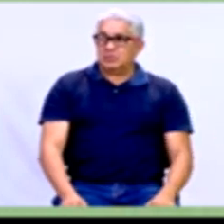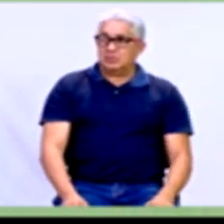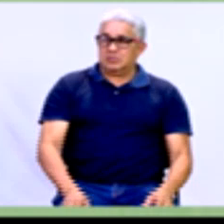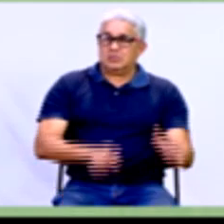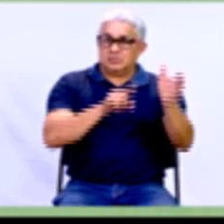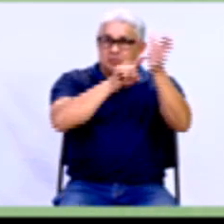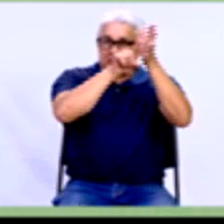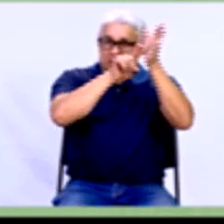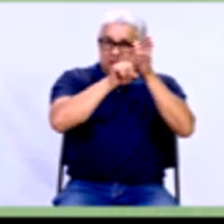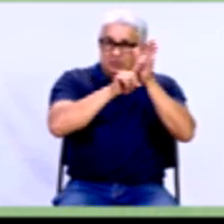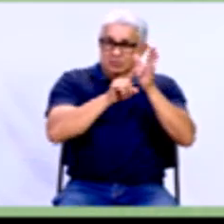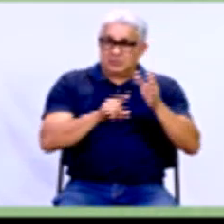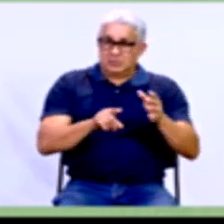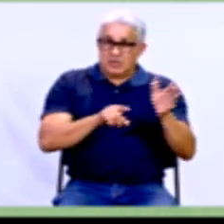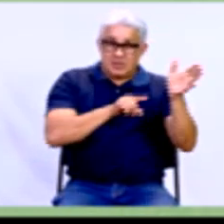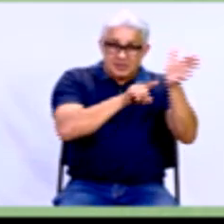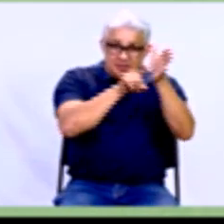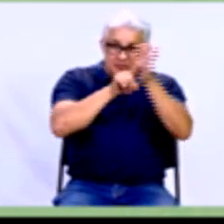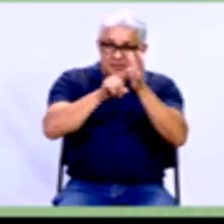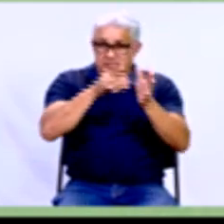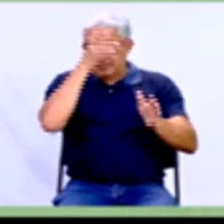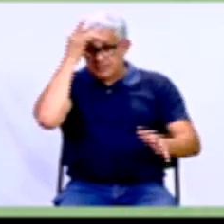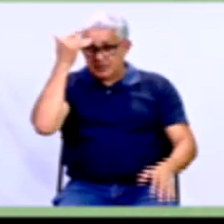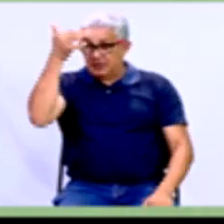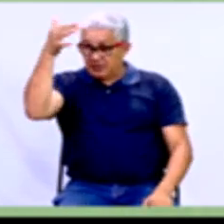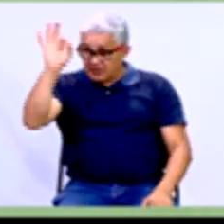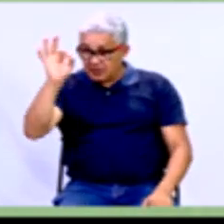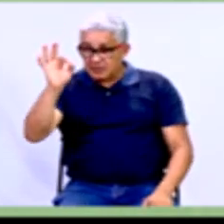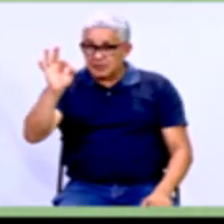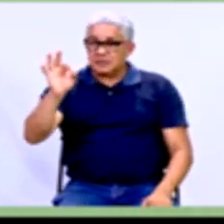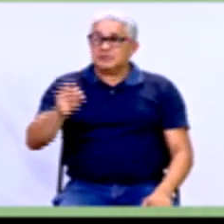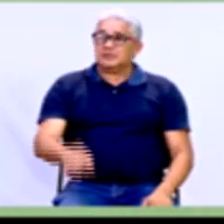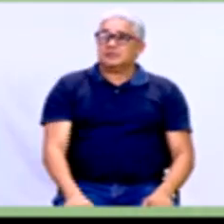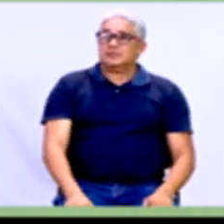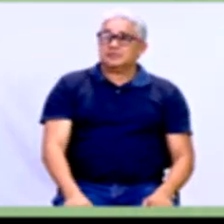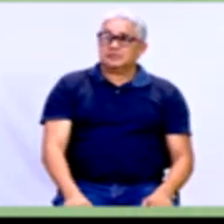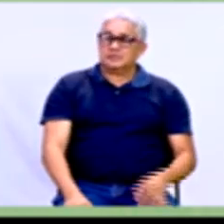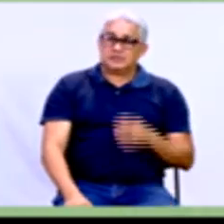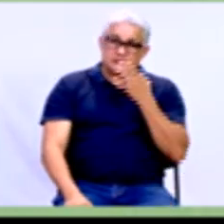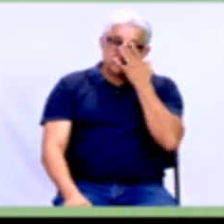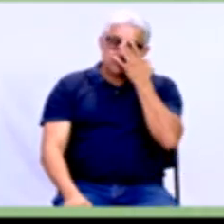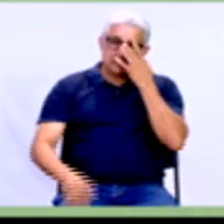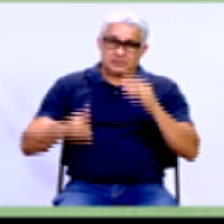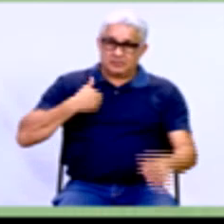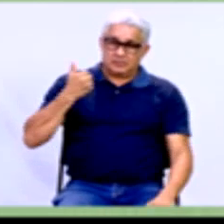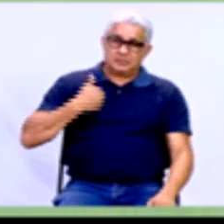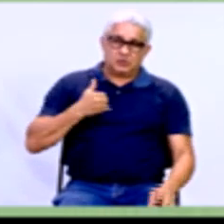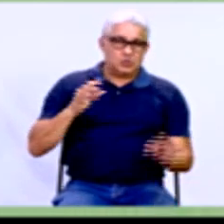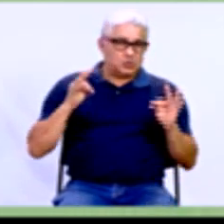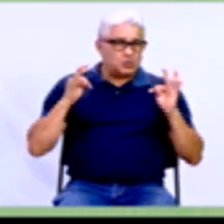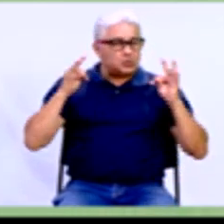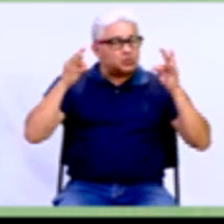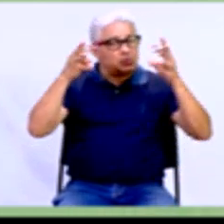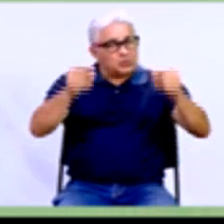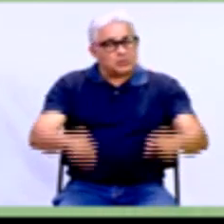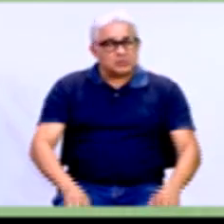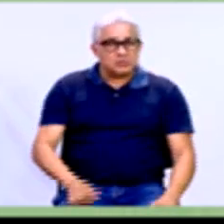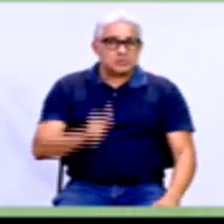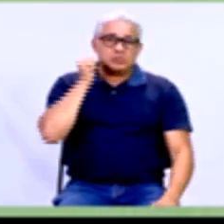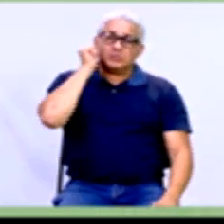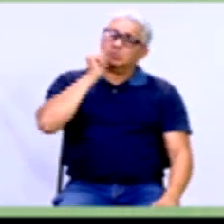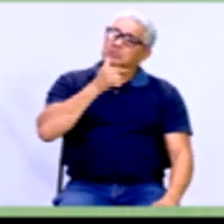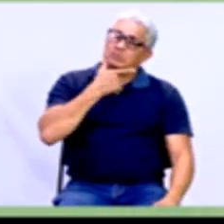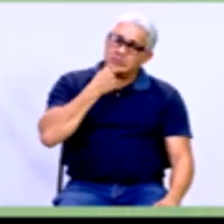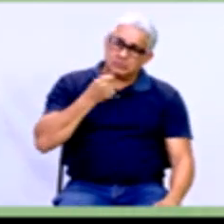questionário foi aplicado para 10 pessoas que tinha aqui, ó, a idade de todas elas, o sexo, se era